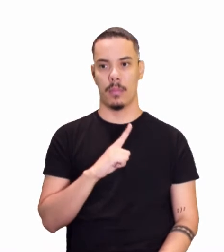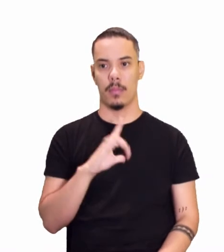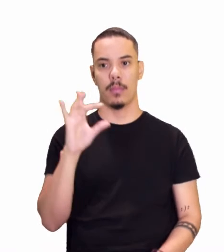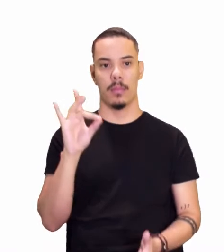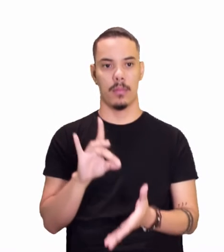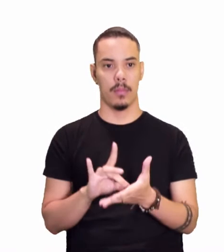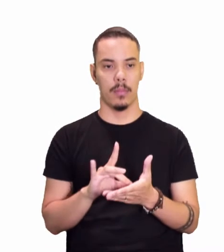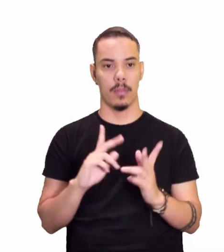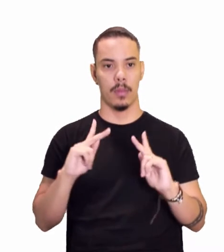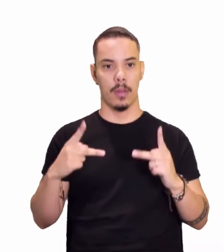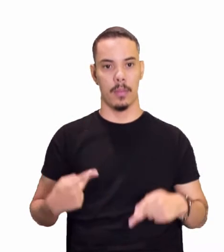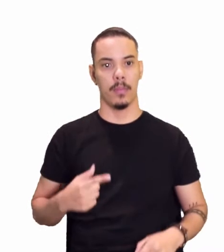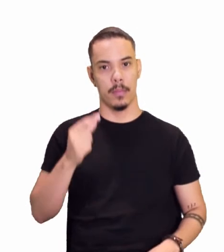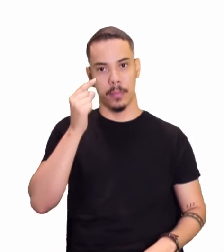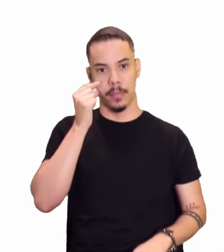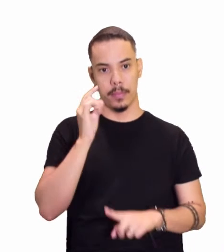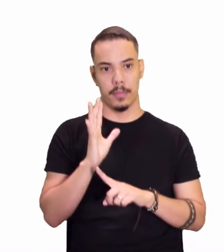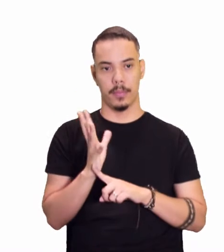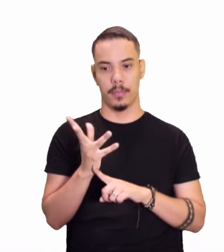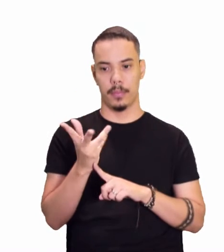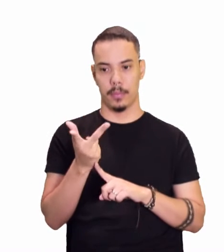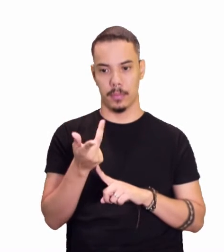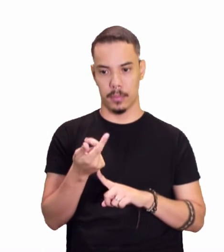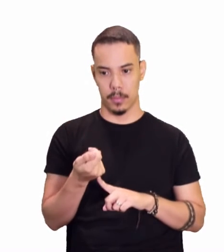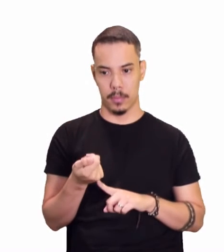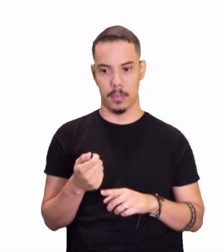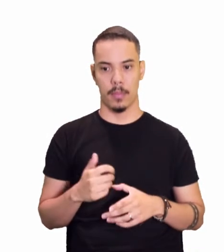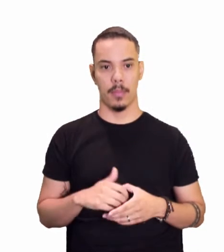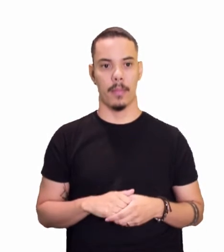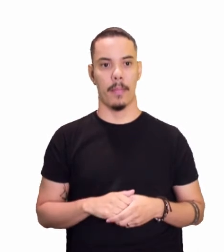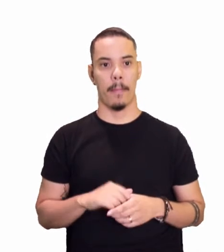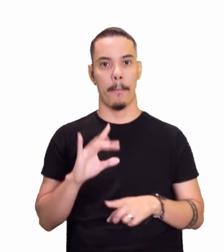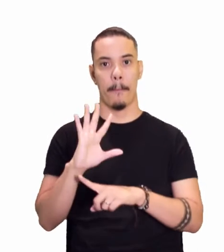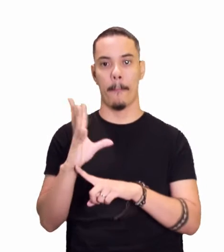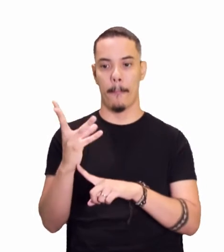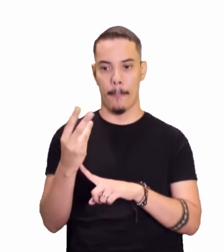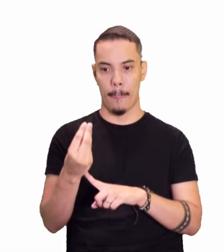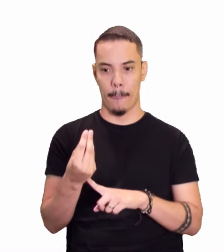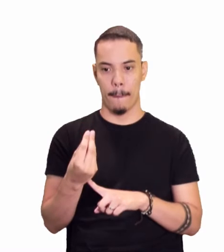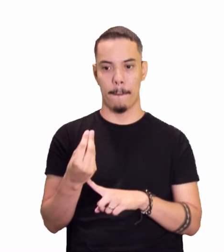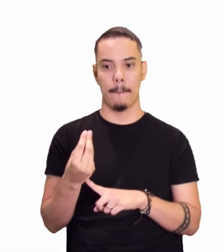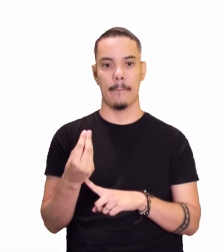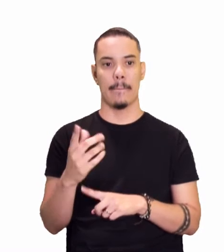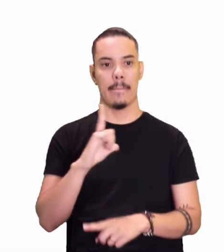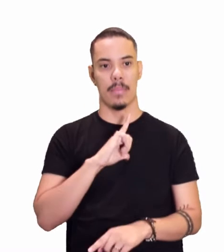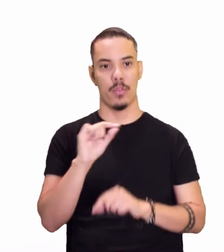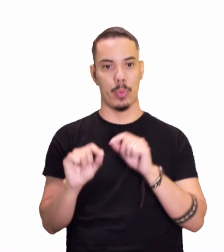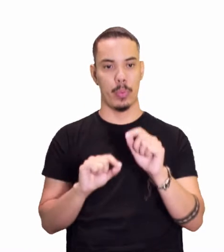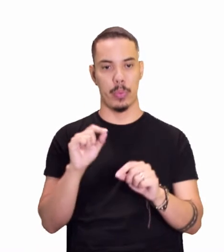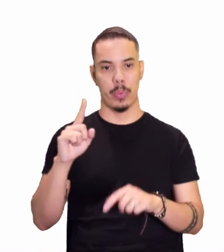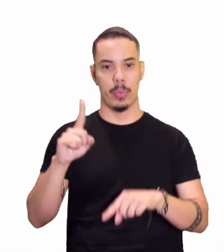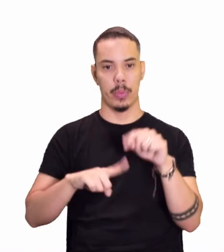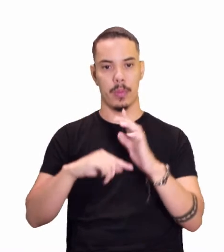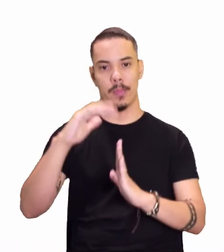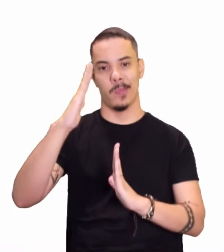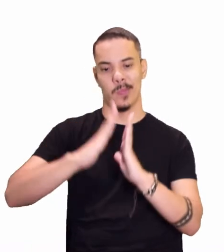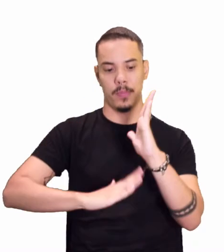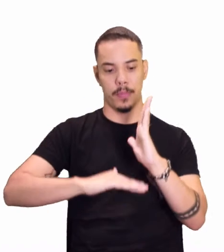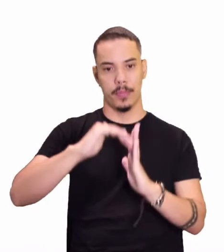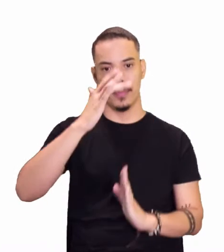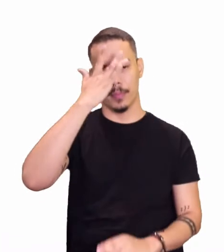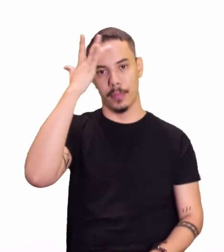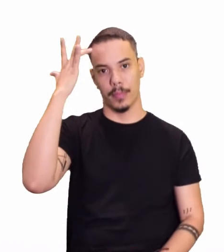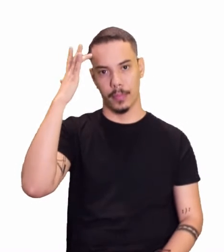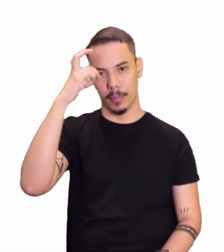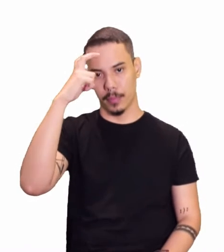exatamente o humanismo nas artes, tá? E aí nós vamos ver, através dessas obras, os